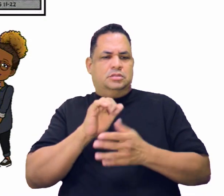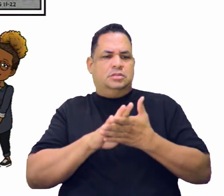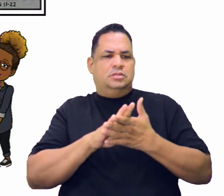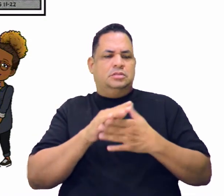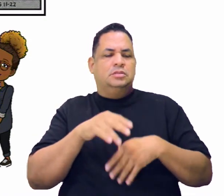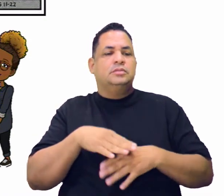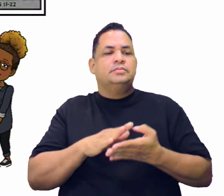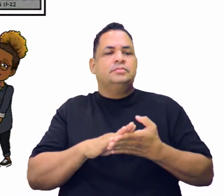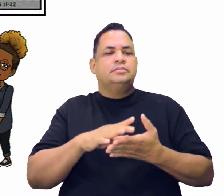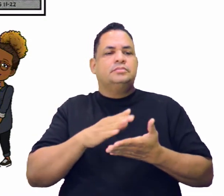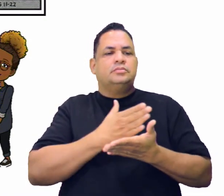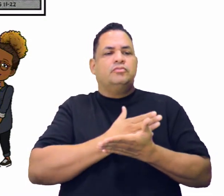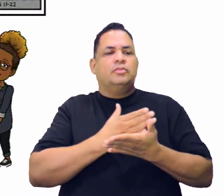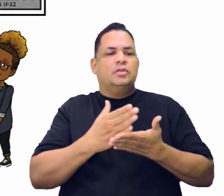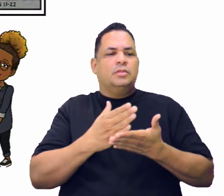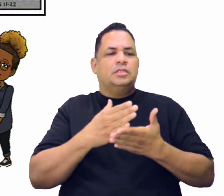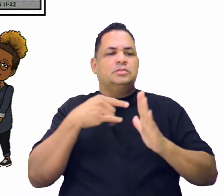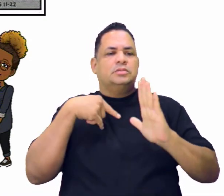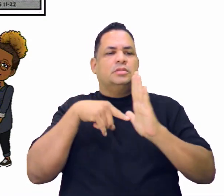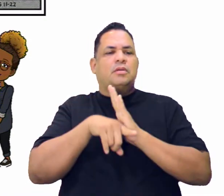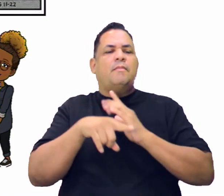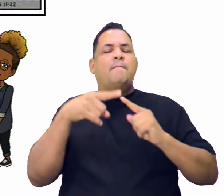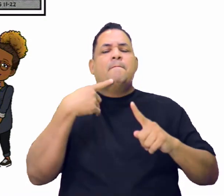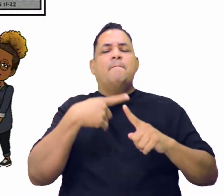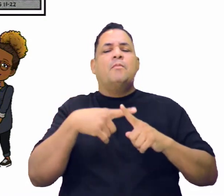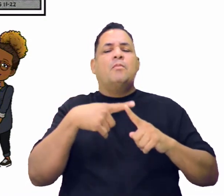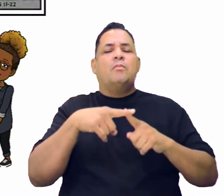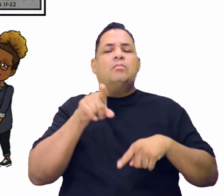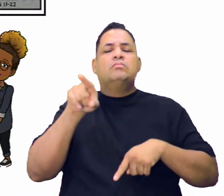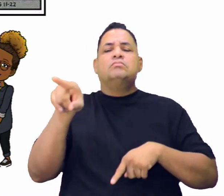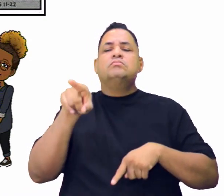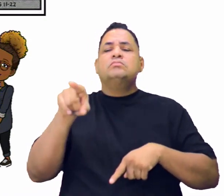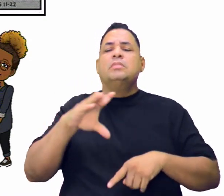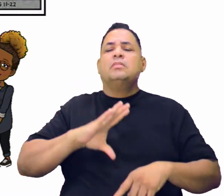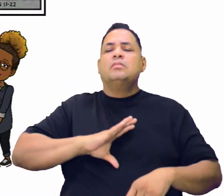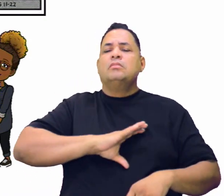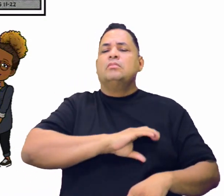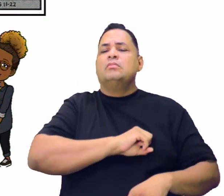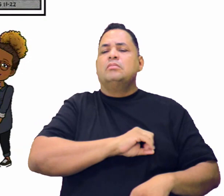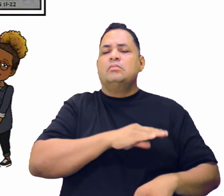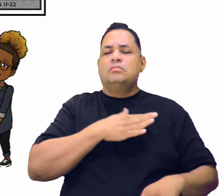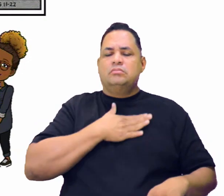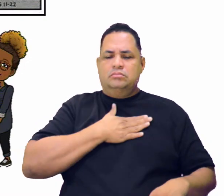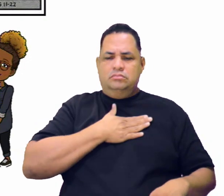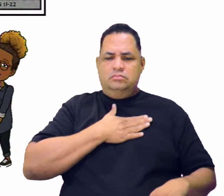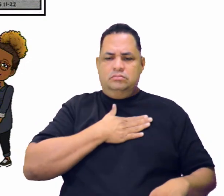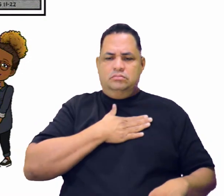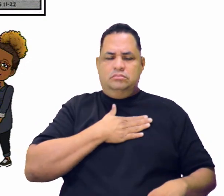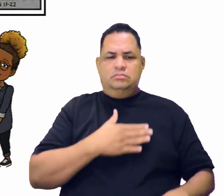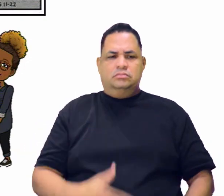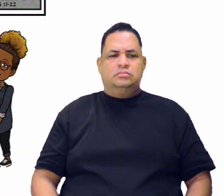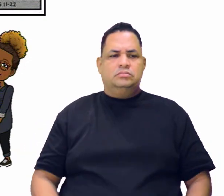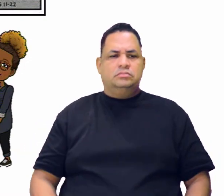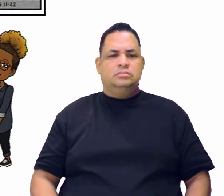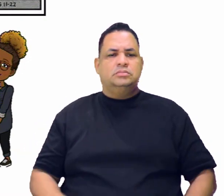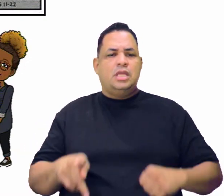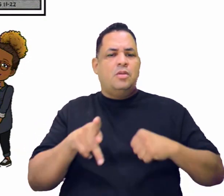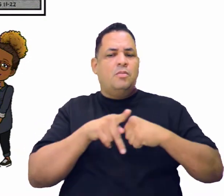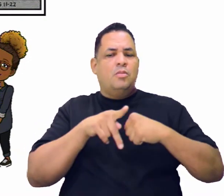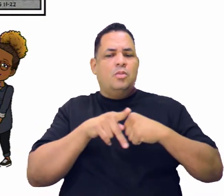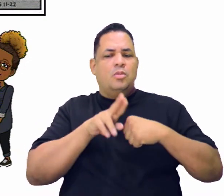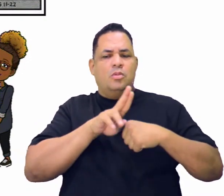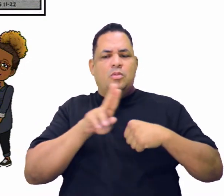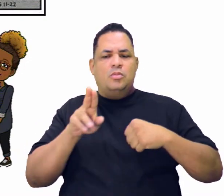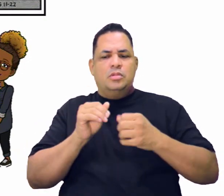o vocativo, então ele começa logo a pergunta, por que você me ama? Então, aqui eu tenho a preposição e aqui o pronome